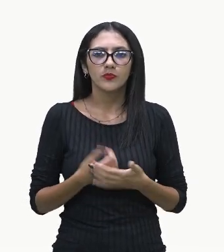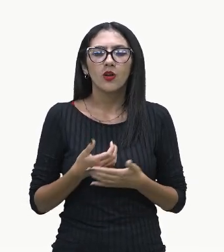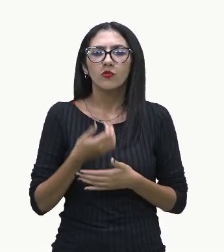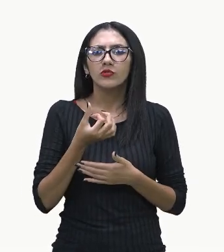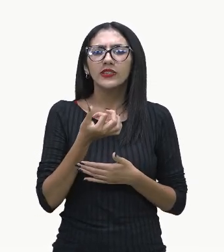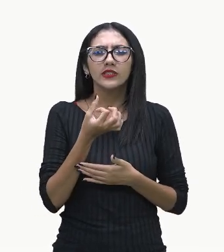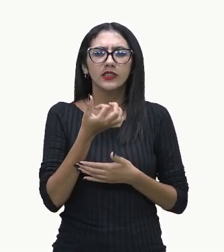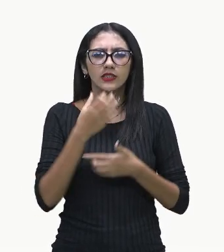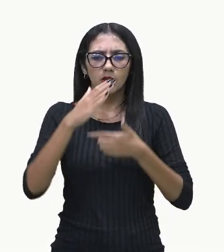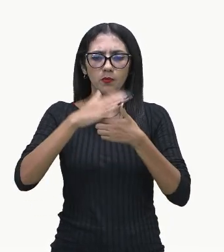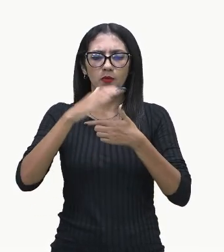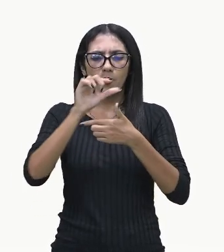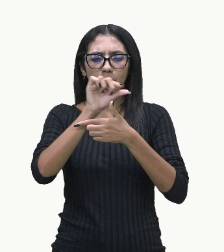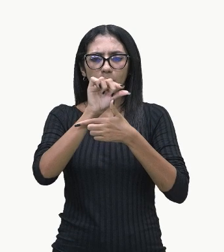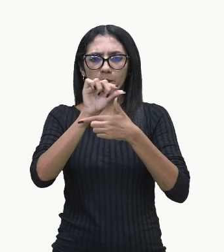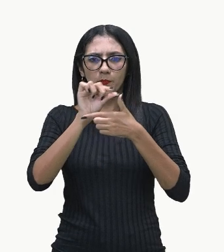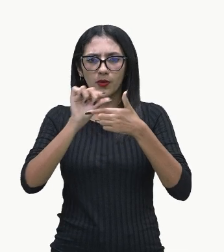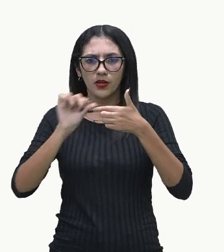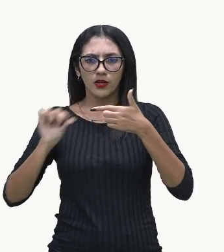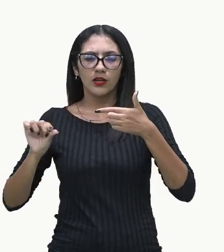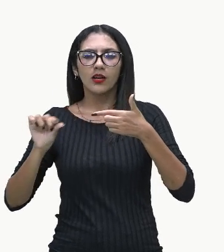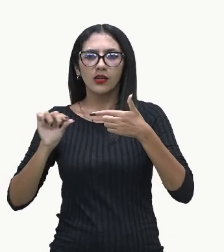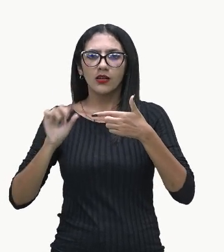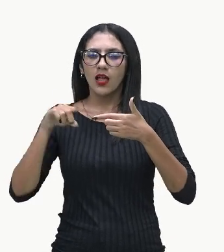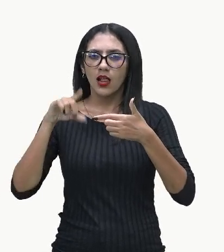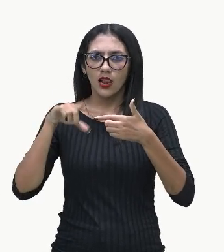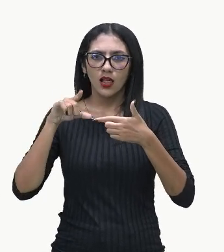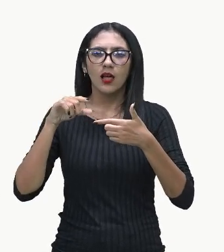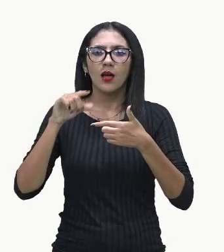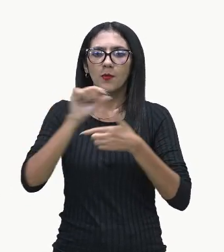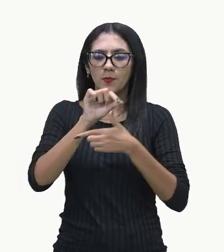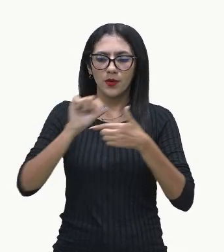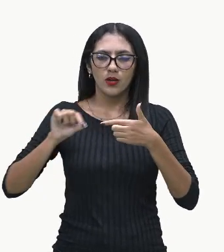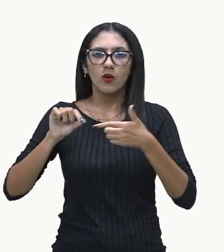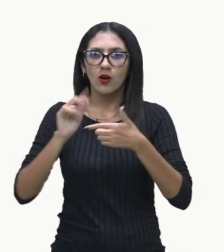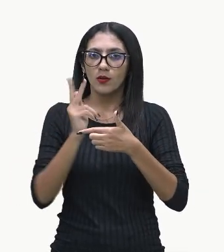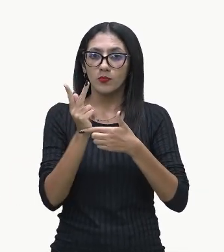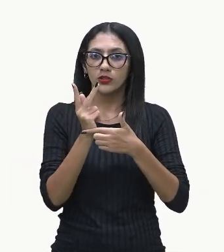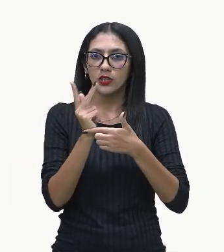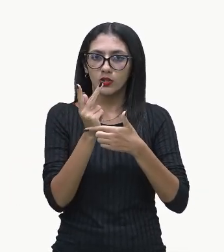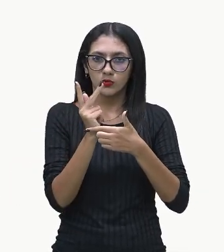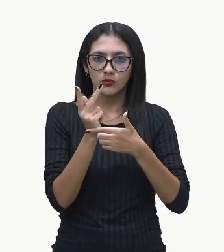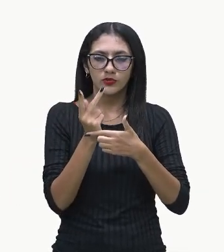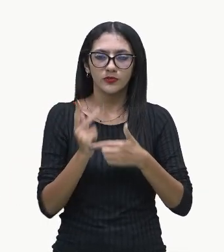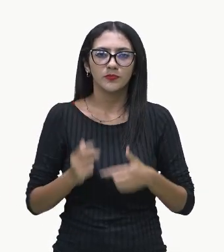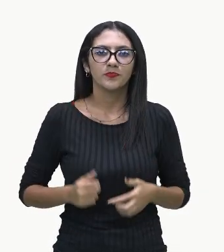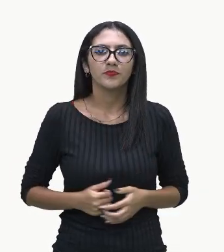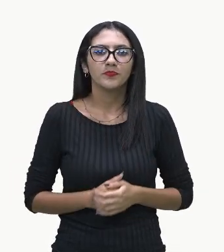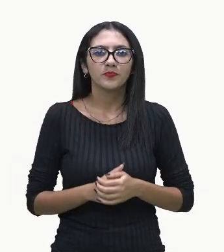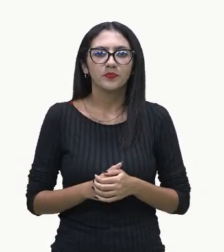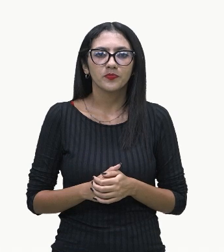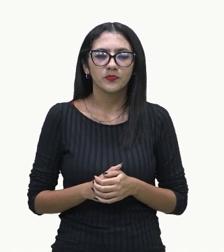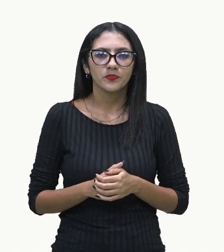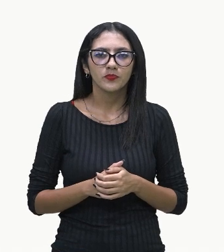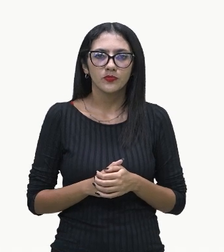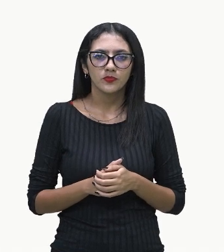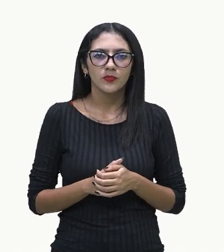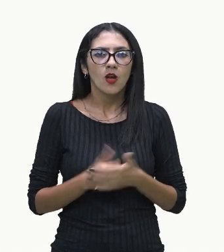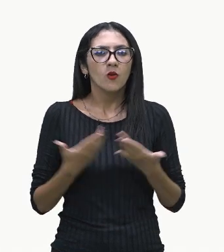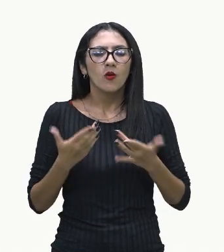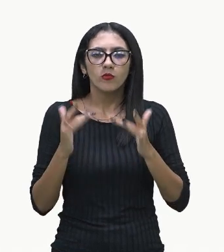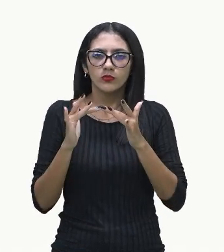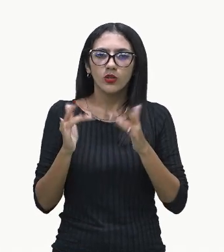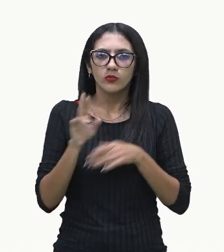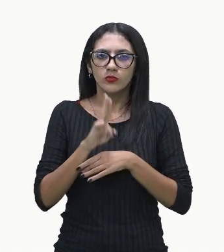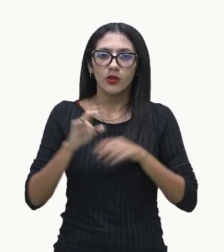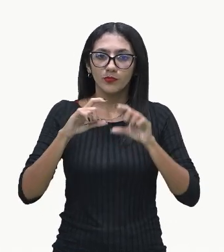Você já percebe que o 16 aqui é a maior medida, é a nossa hipotenusa. Então, qual relação nós vamos usar? Nós